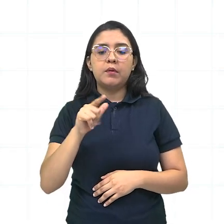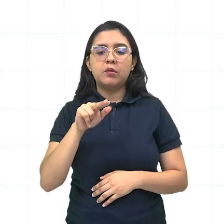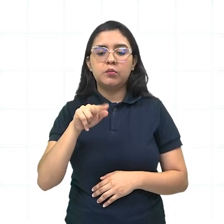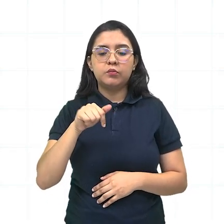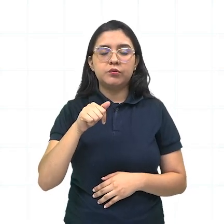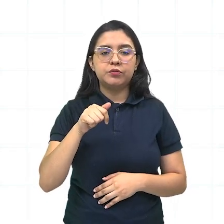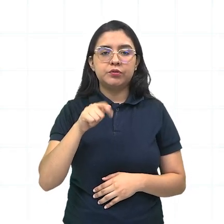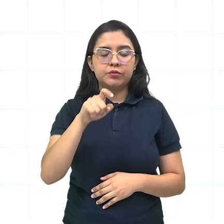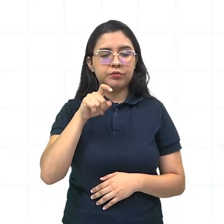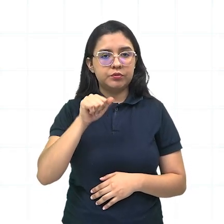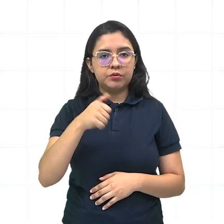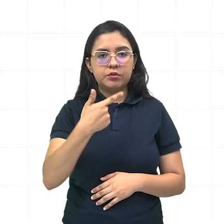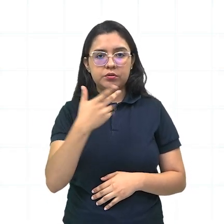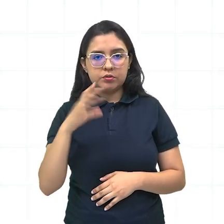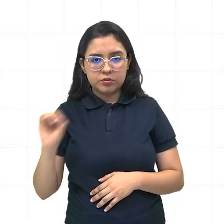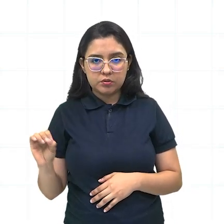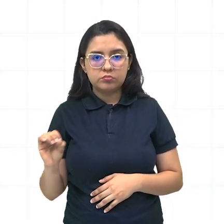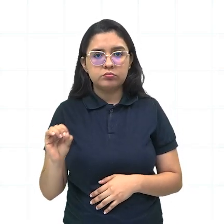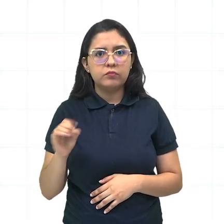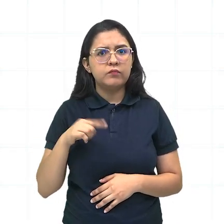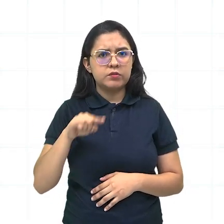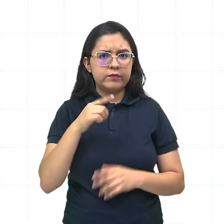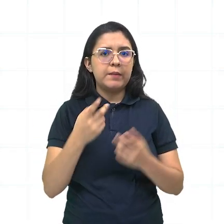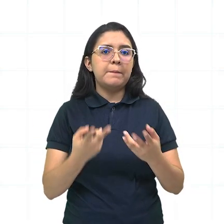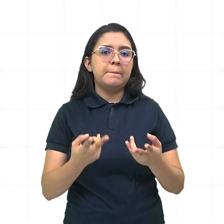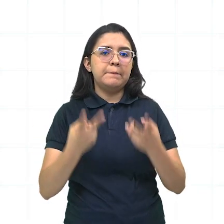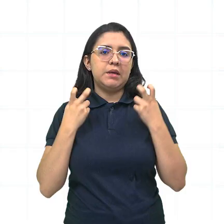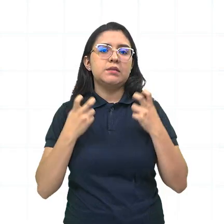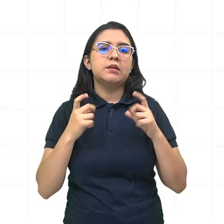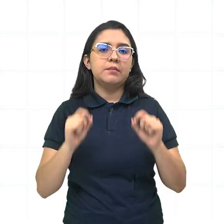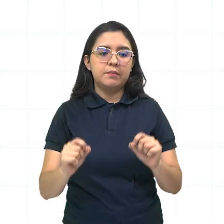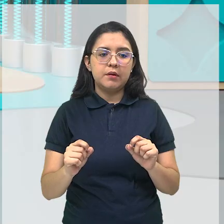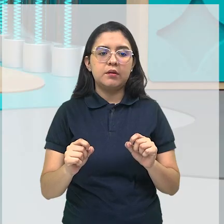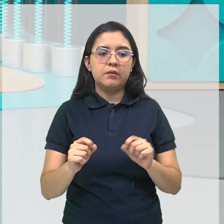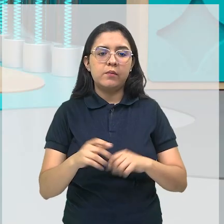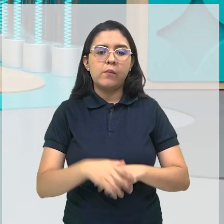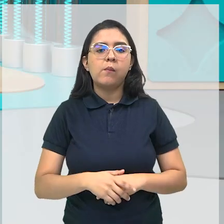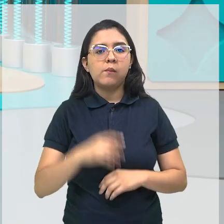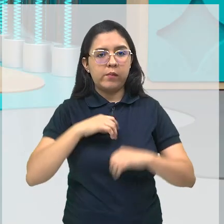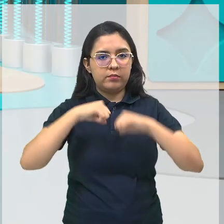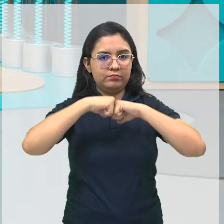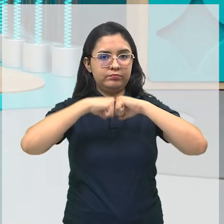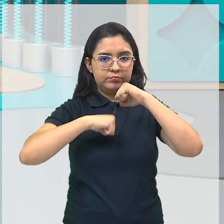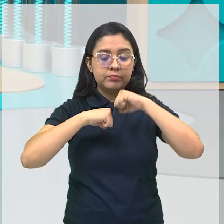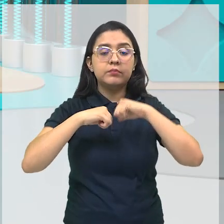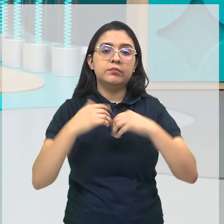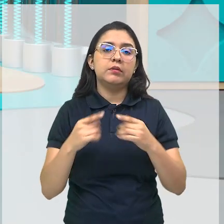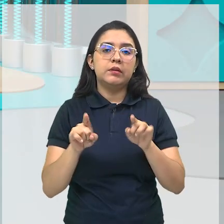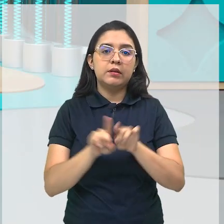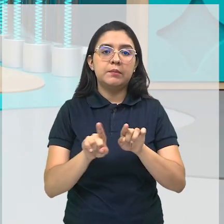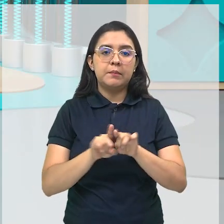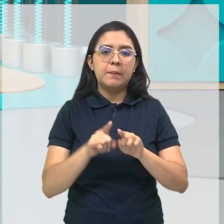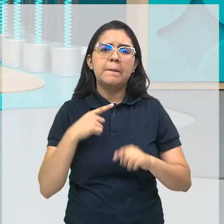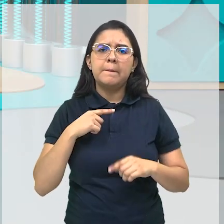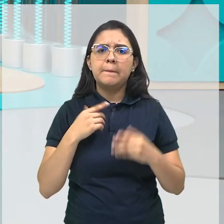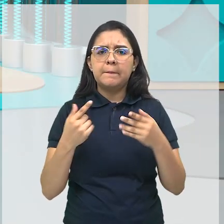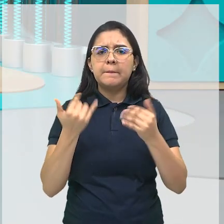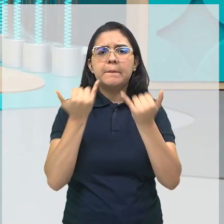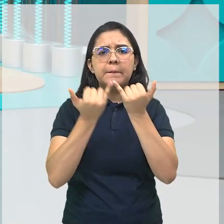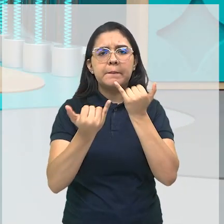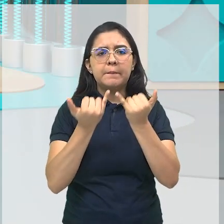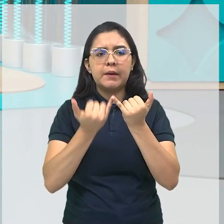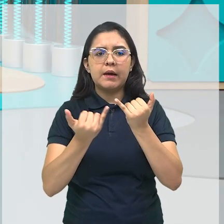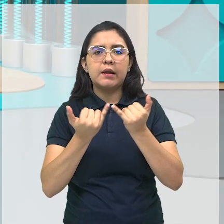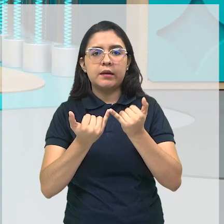no ombro, então você vai ver uma deformidade nessa região do ombro, né? Vai parecer assim que o ombro realmente